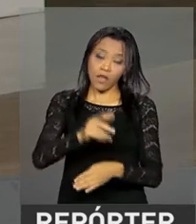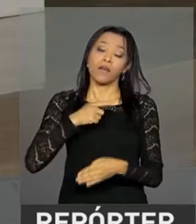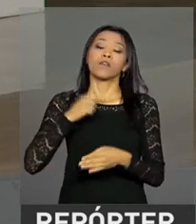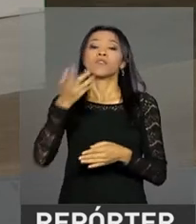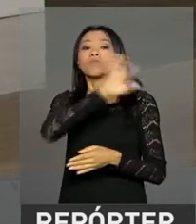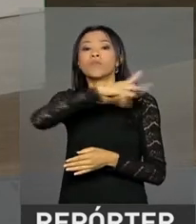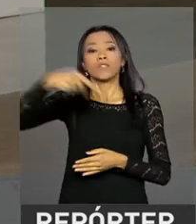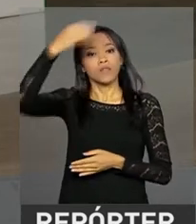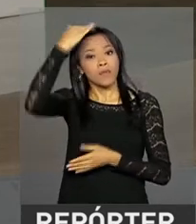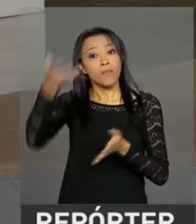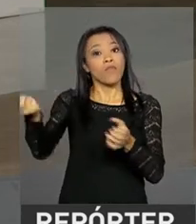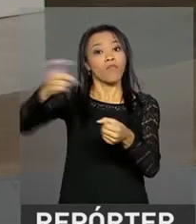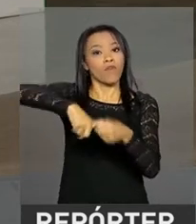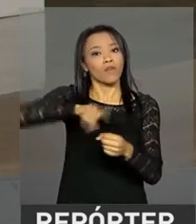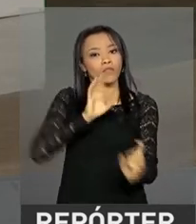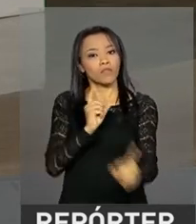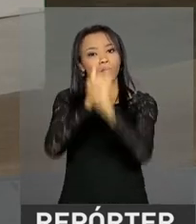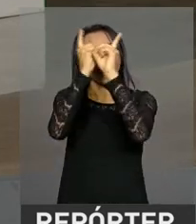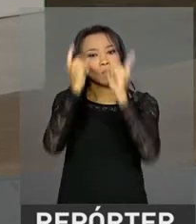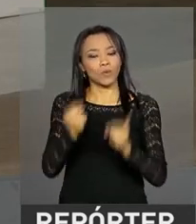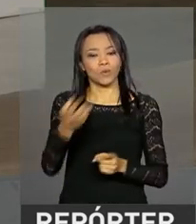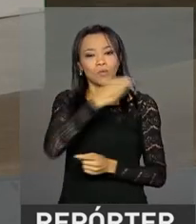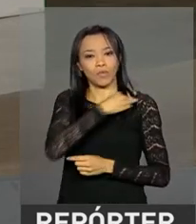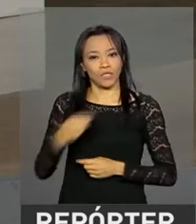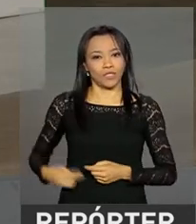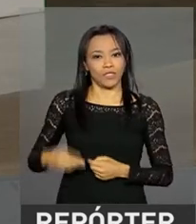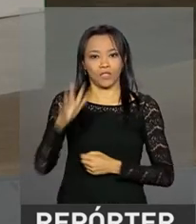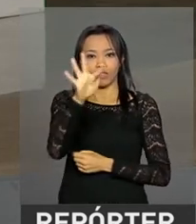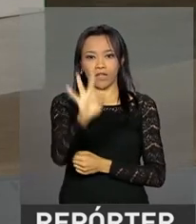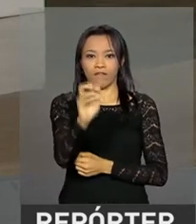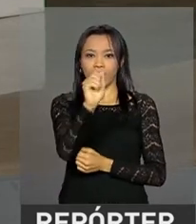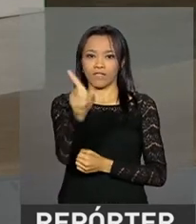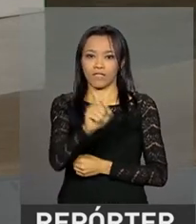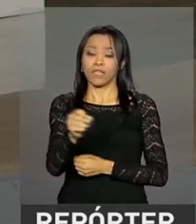volta a receber o ministro da Fazenda, desta vez acompanhado da presidente do